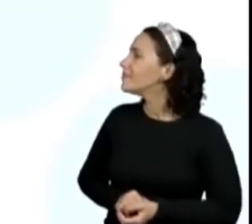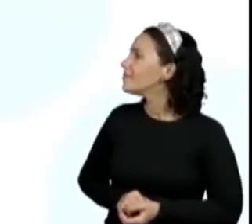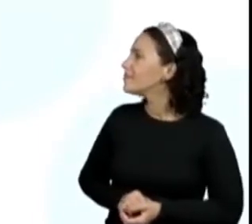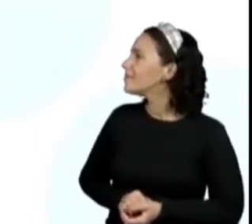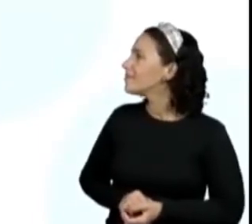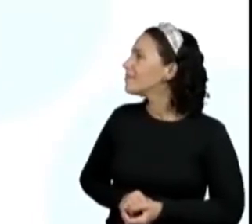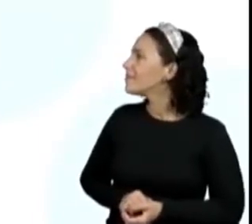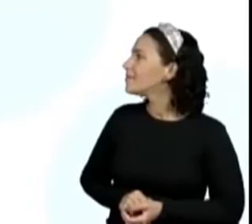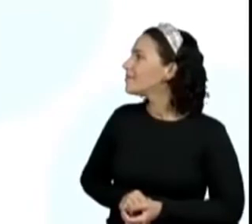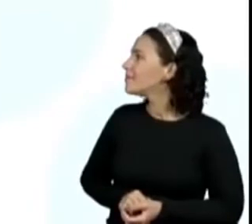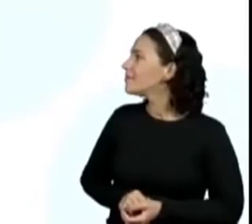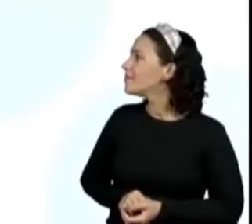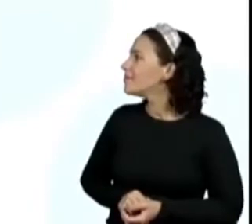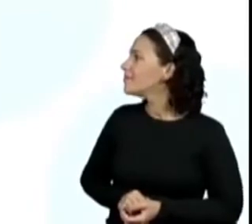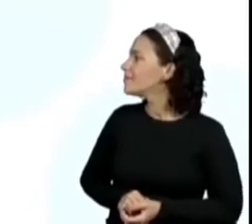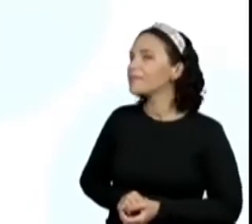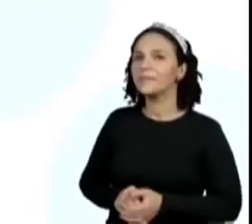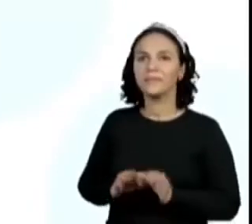quente.